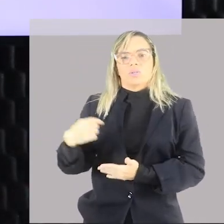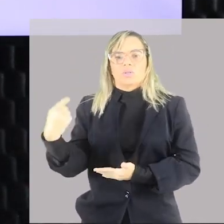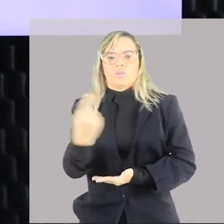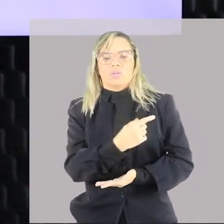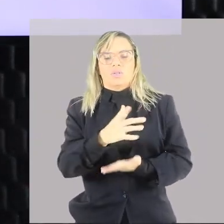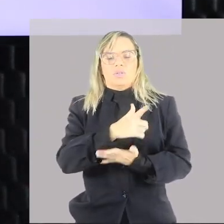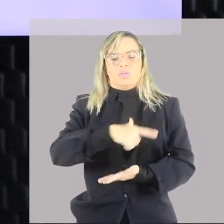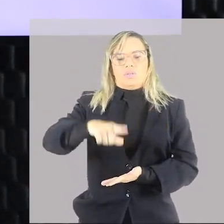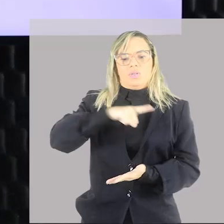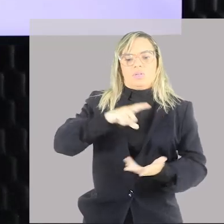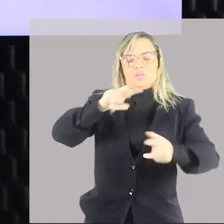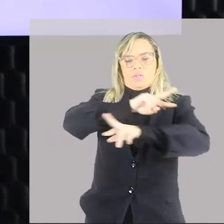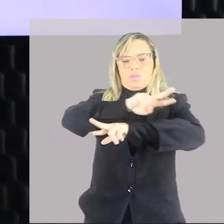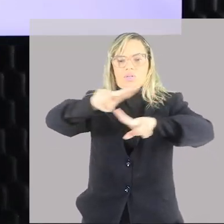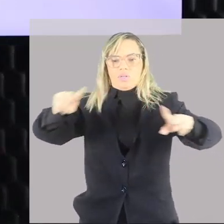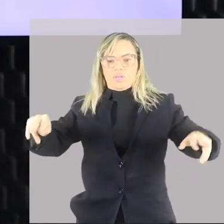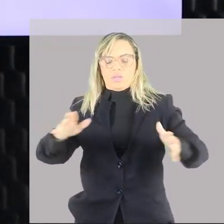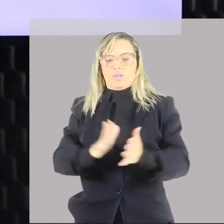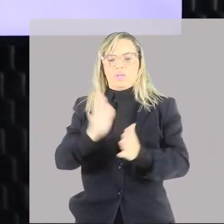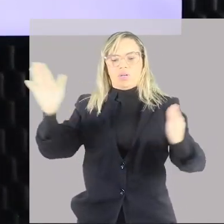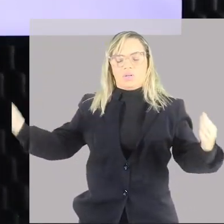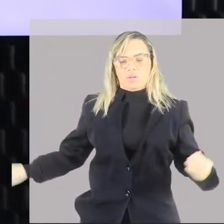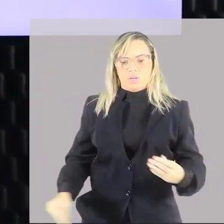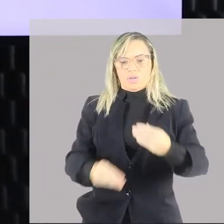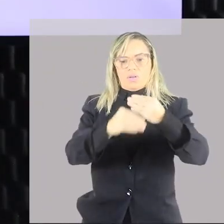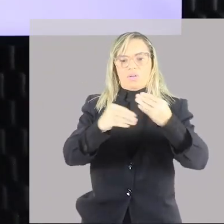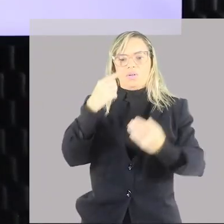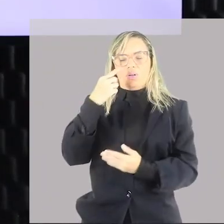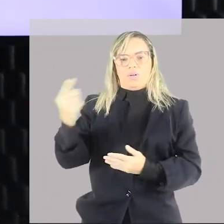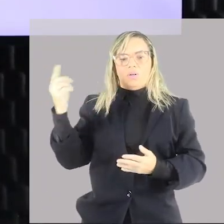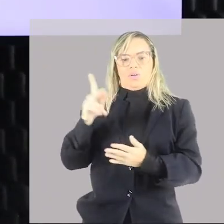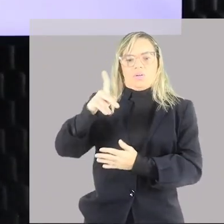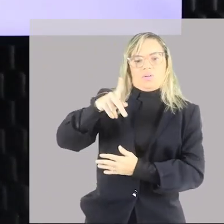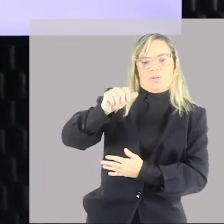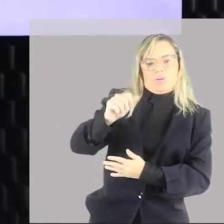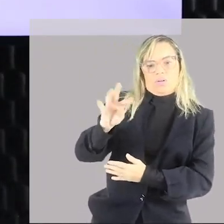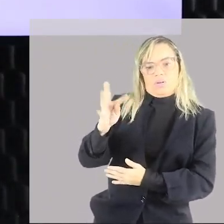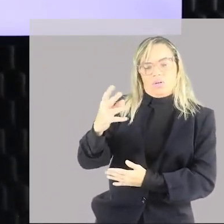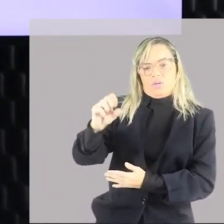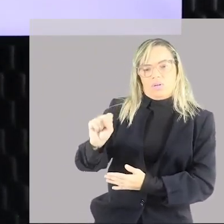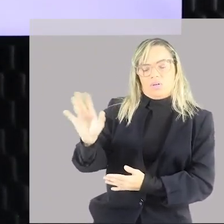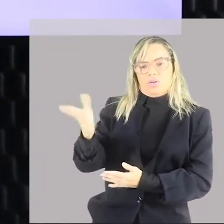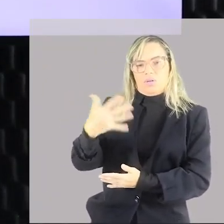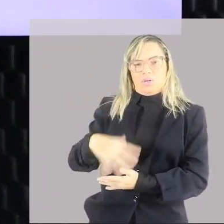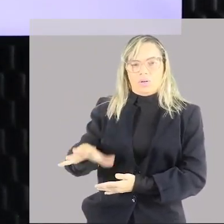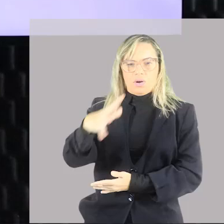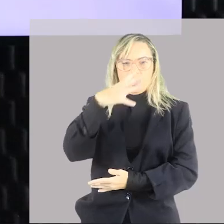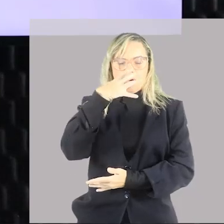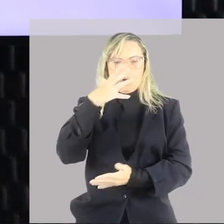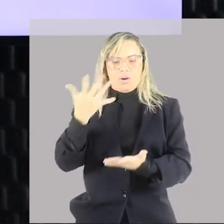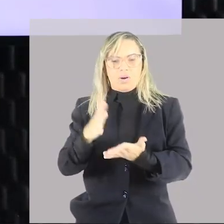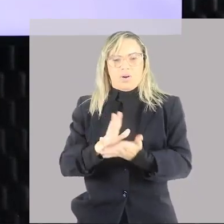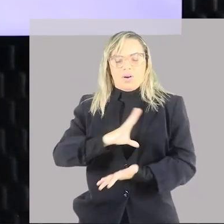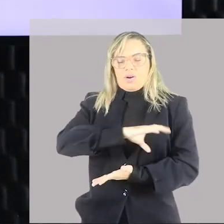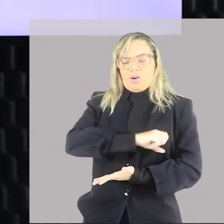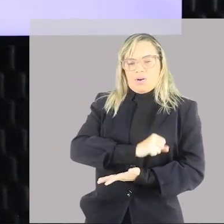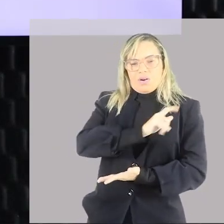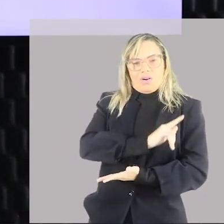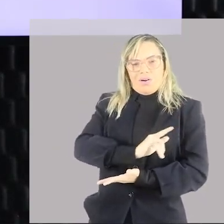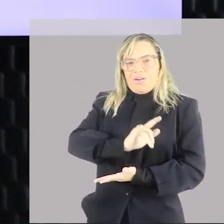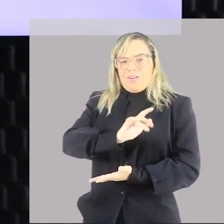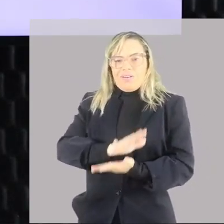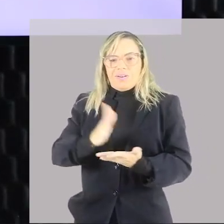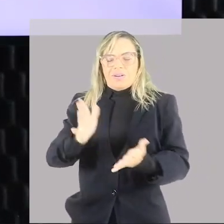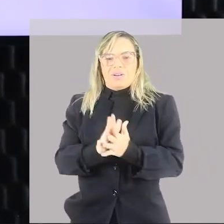de outras que são agregadas a ela. Ó, nós temos aqui o patos, espanto, admiração, paixão, mas nós temos